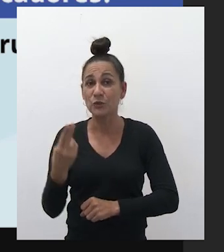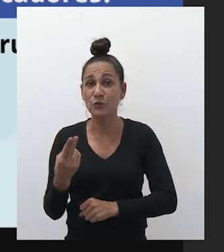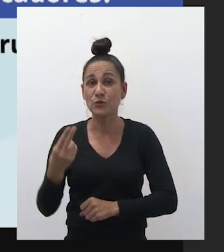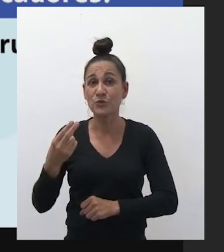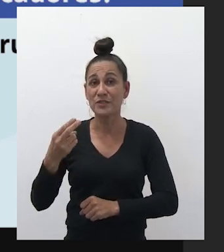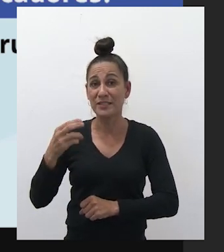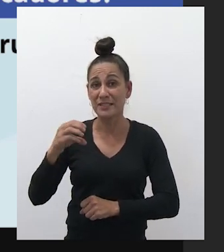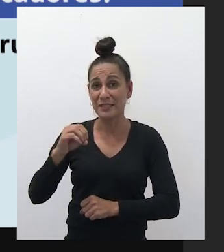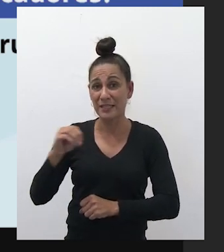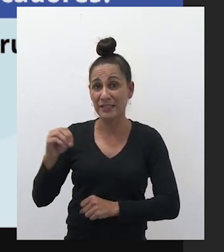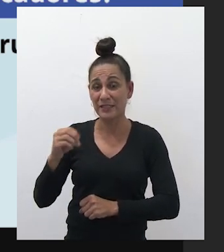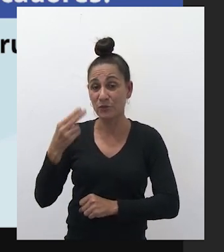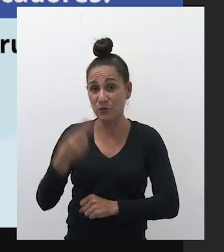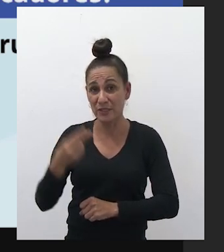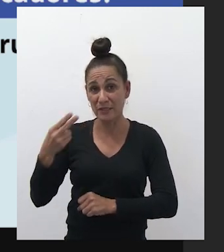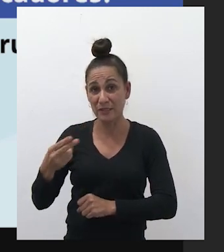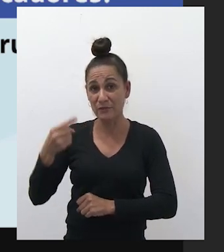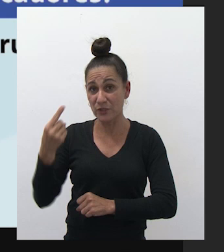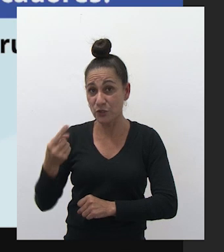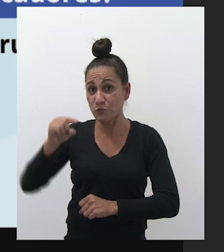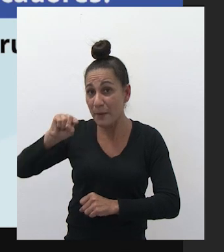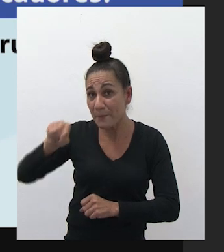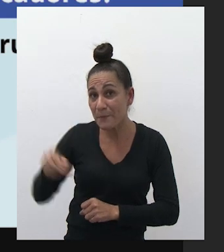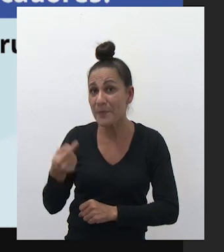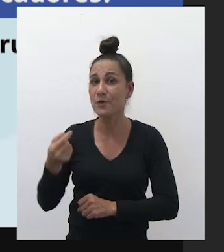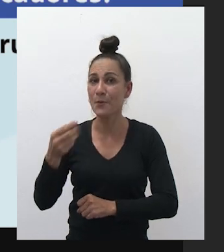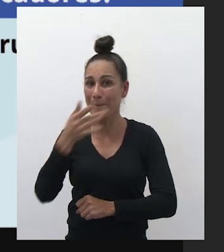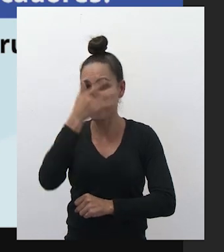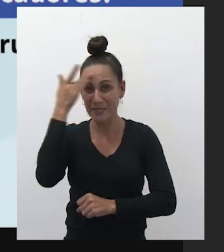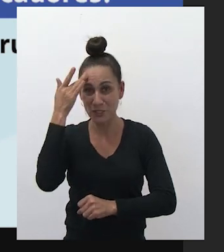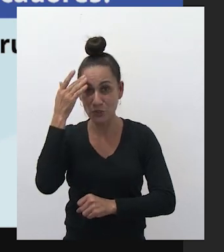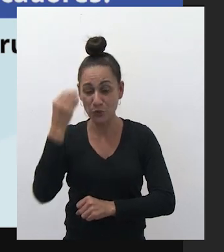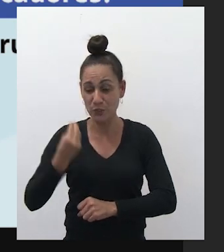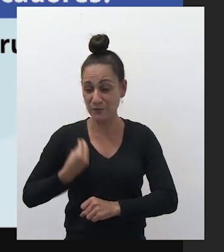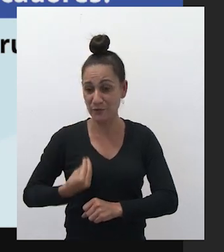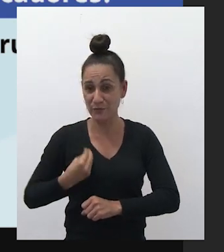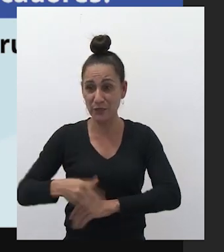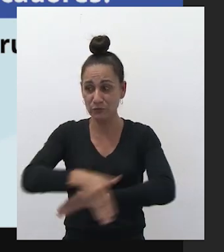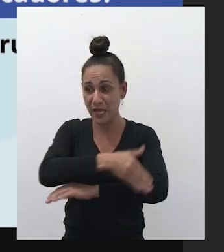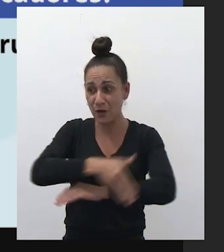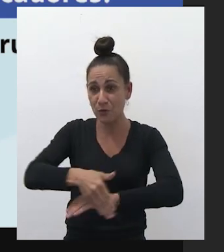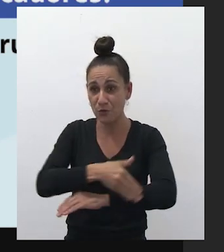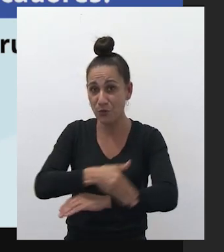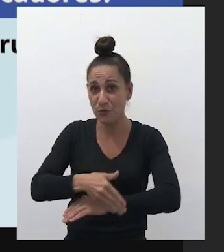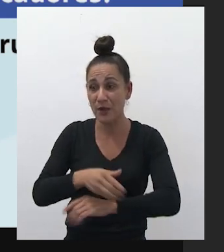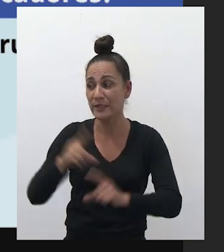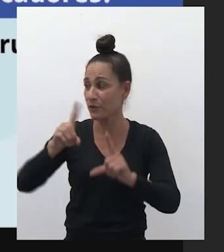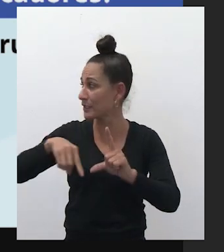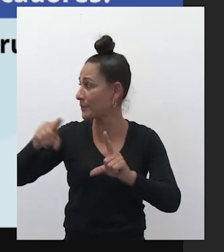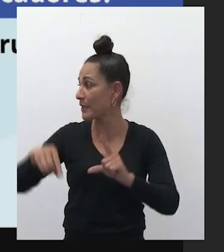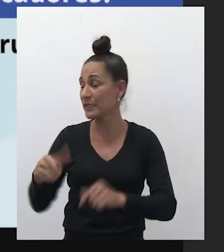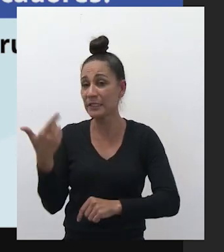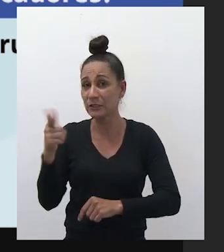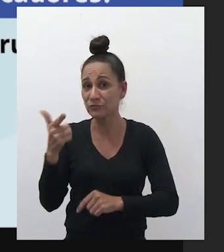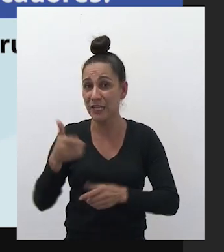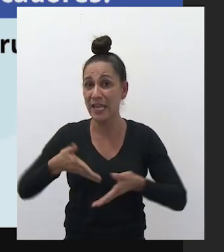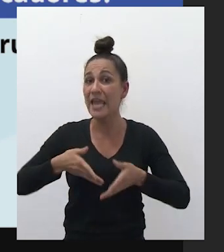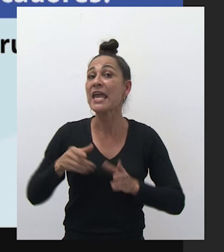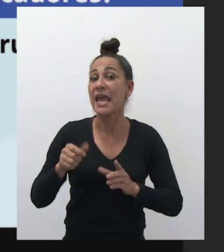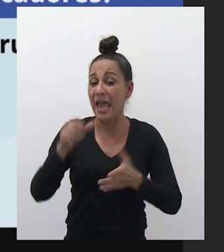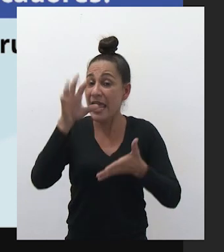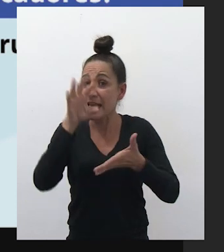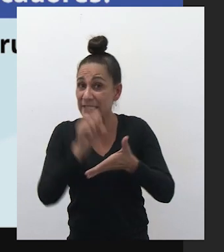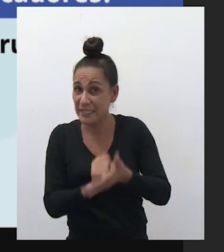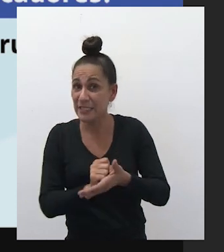mil pessoas em situação de rua. Estimativa, porque assim como as pessoas sem registro, é uma situação